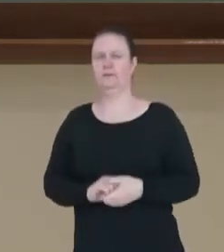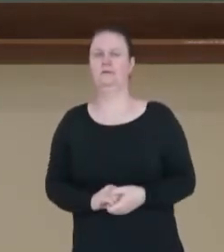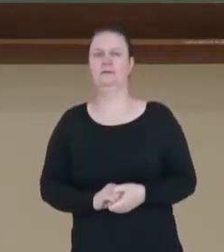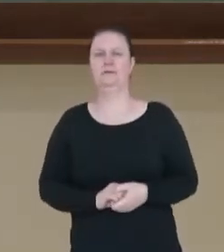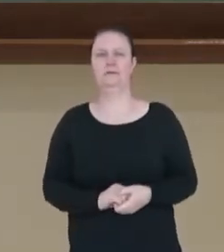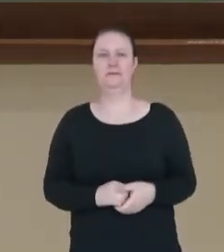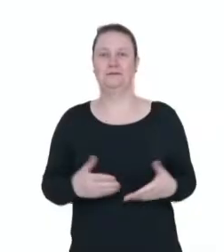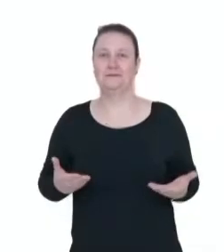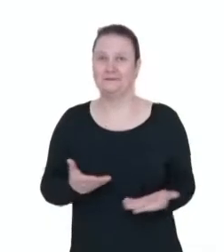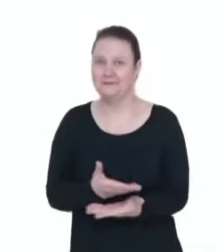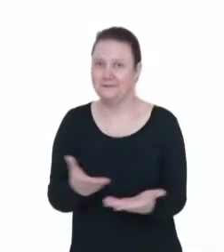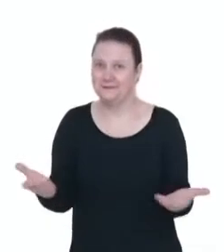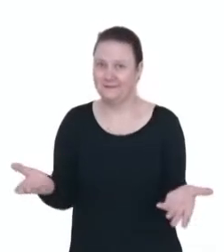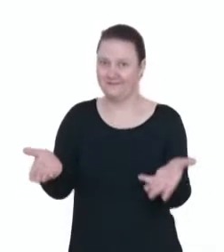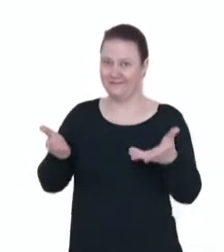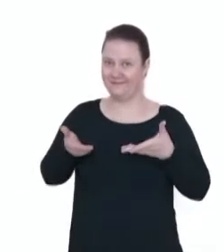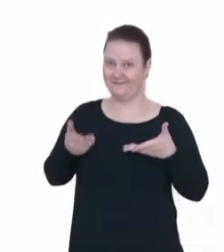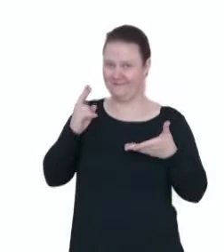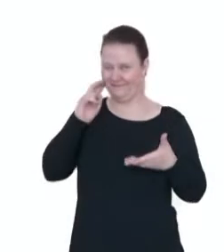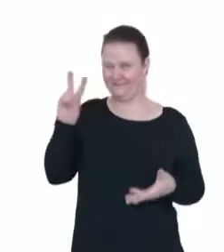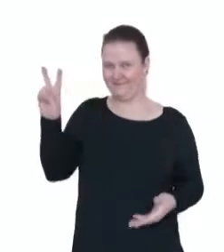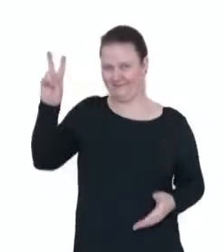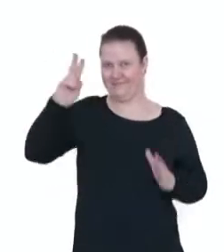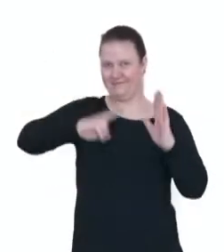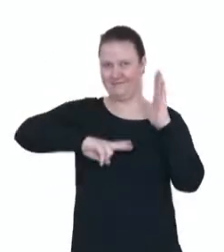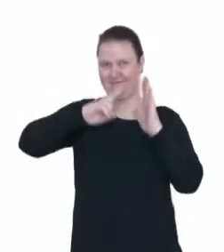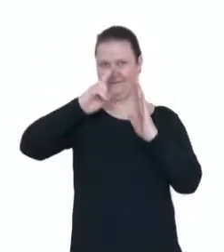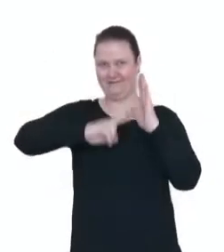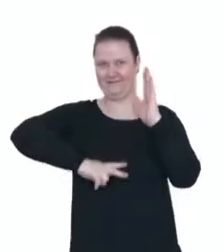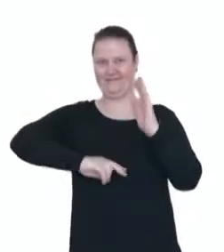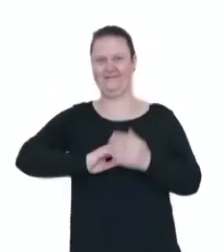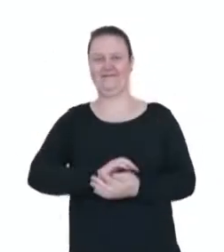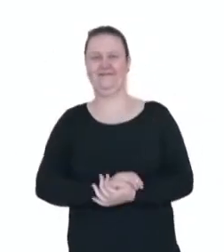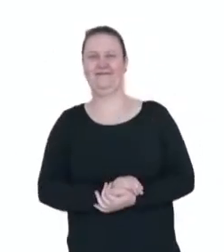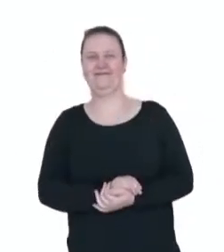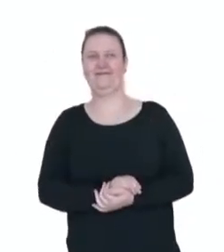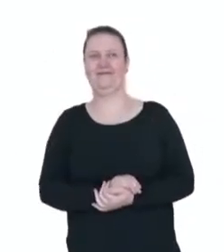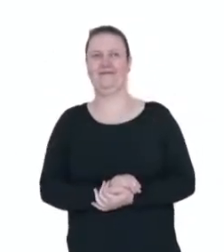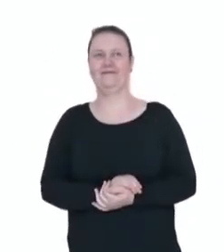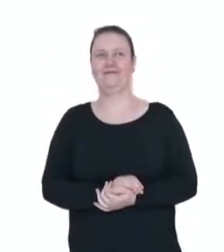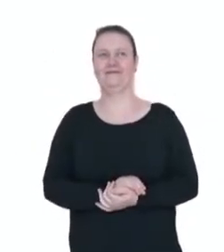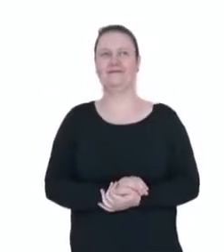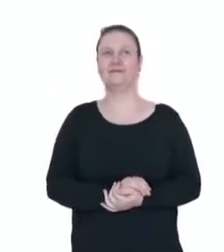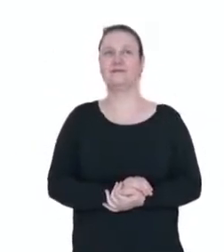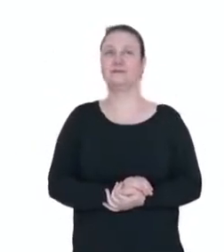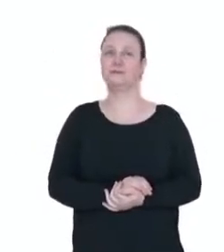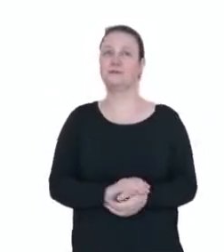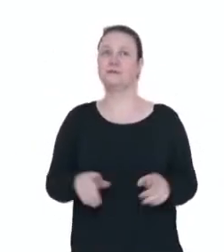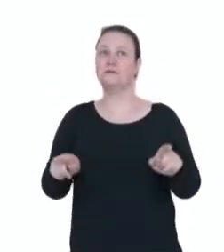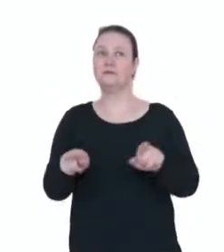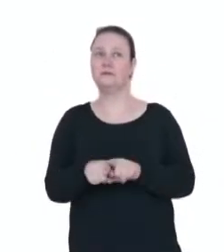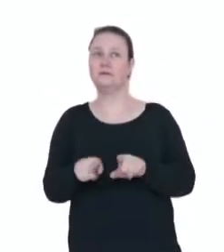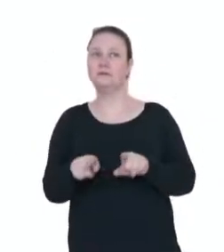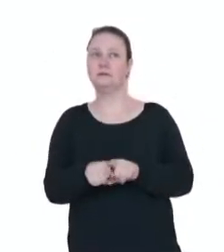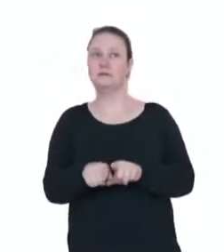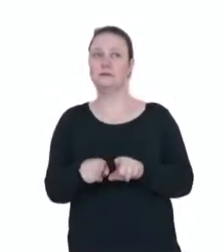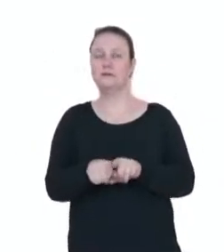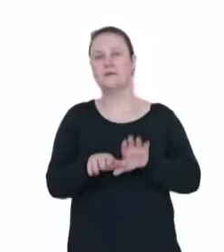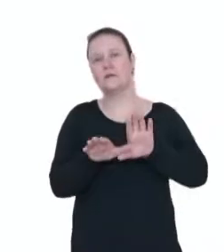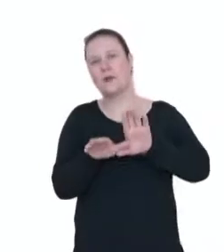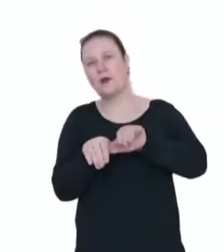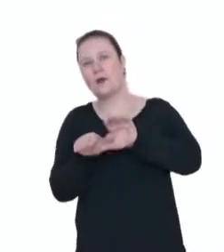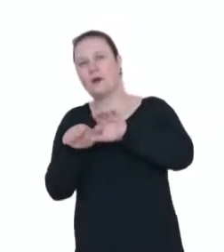convido então a fazer a leitura comigo. Vamos lá? Quando as aves falam com as pedras e as rãs com